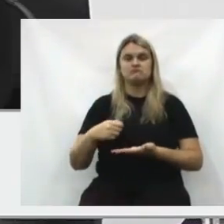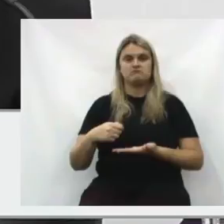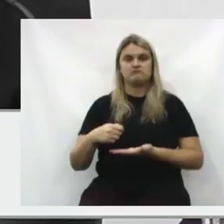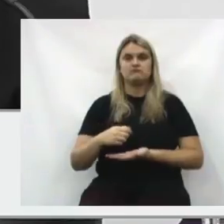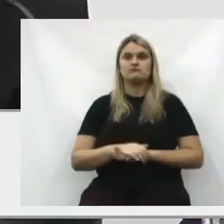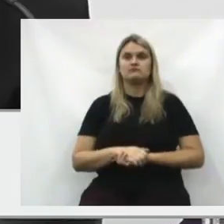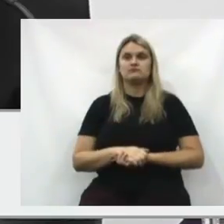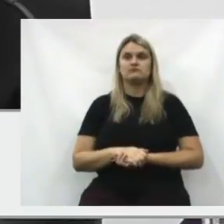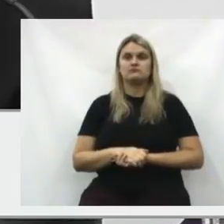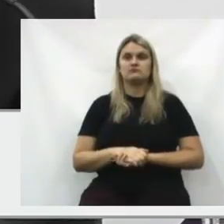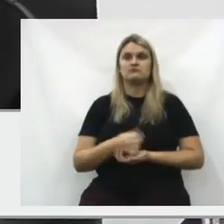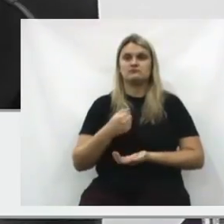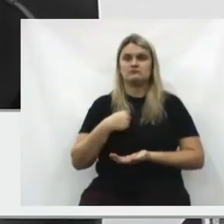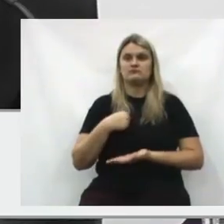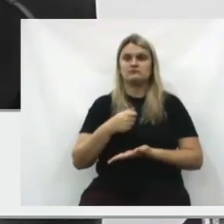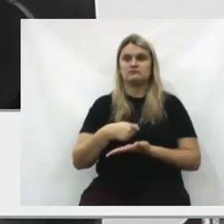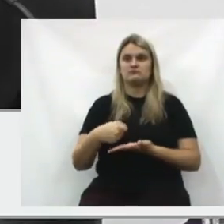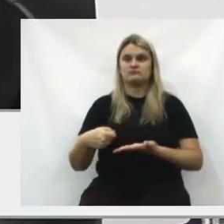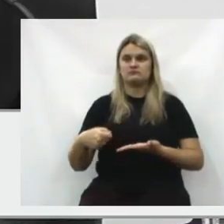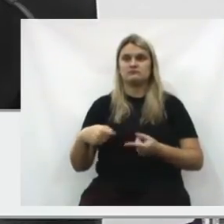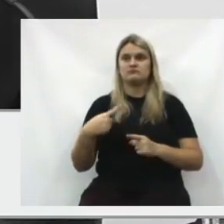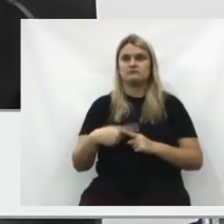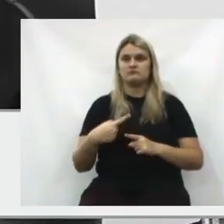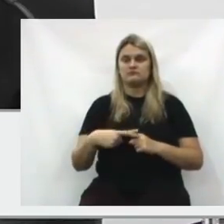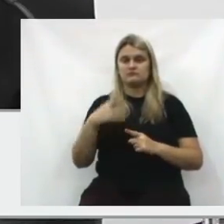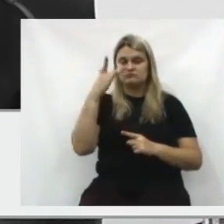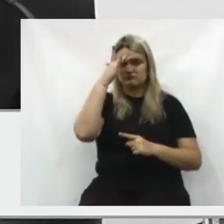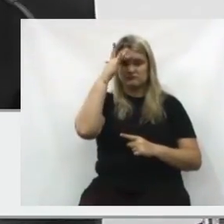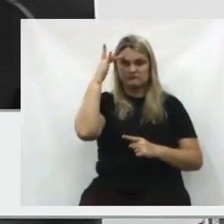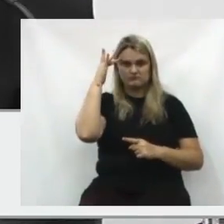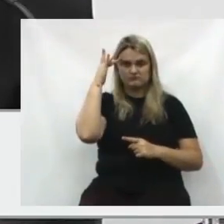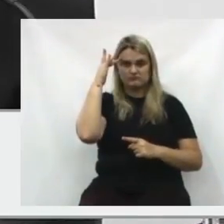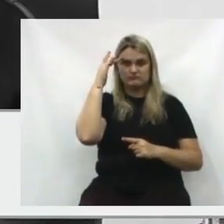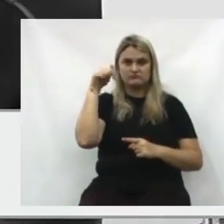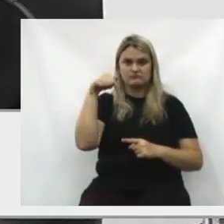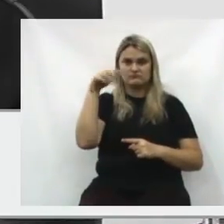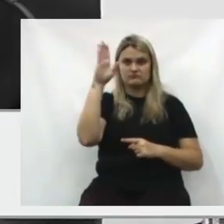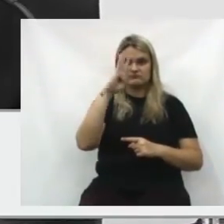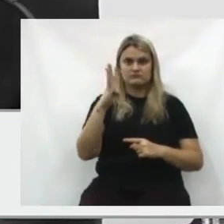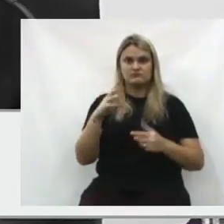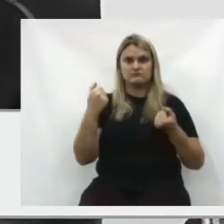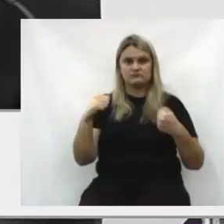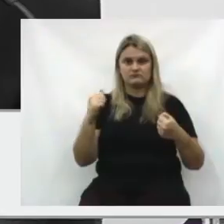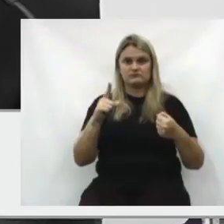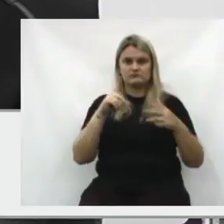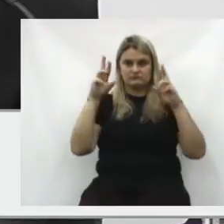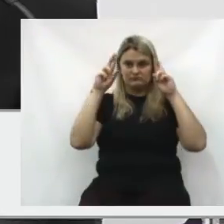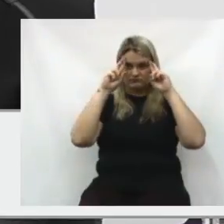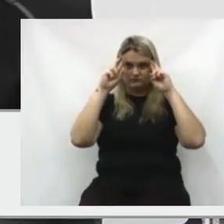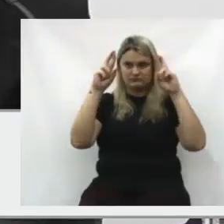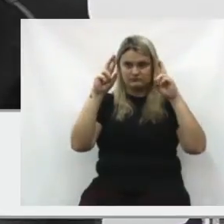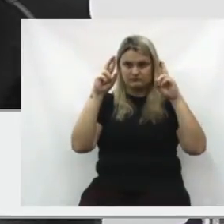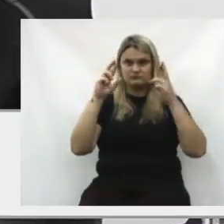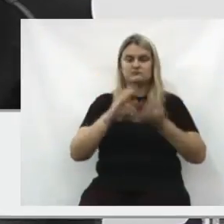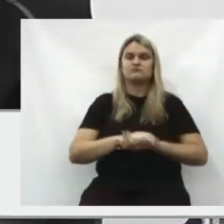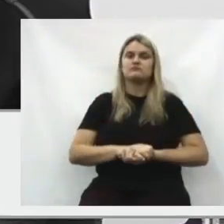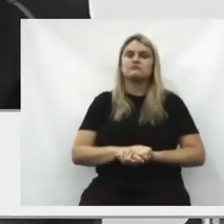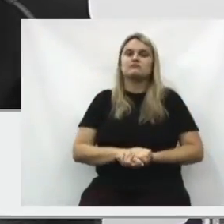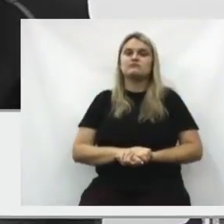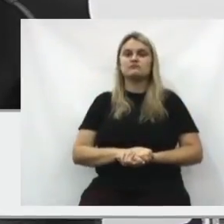eu assinei com gosto, porque o cidadão brasileiro precisa